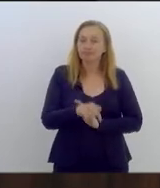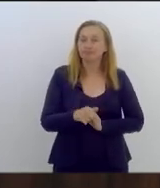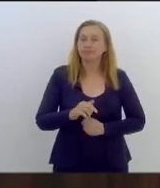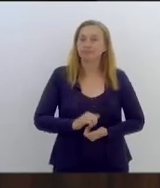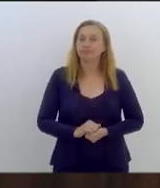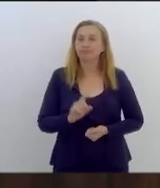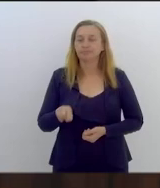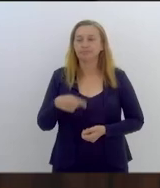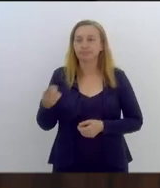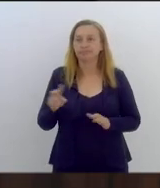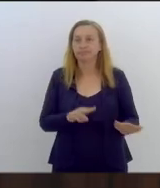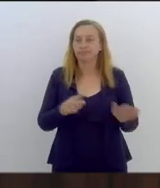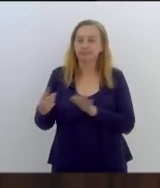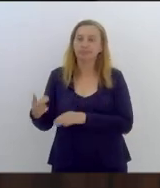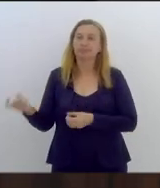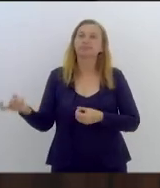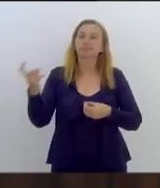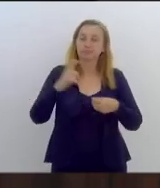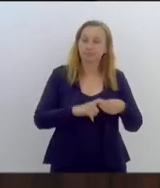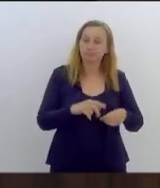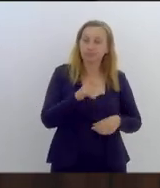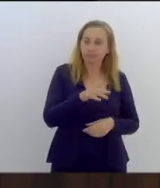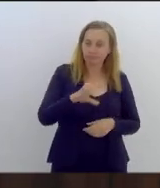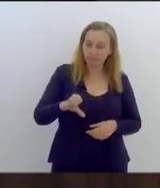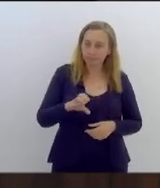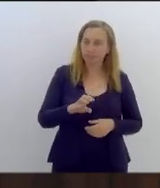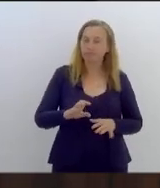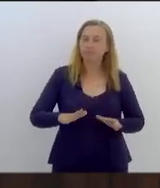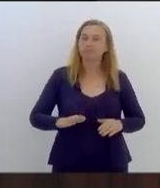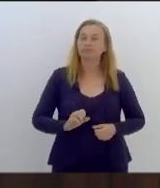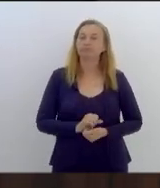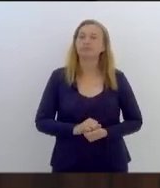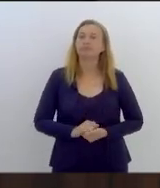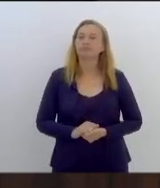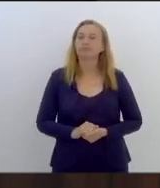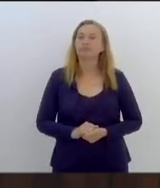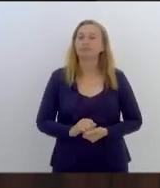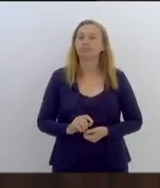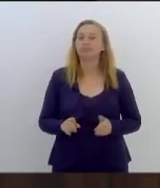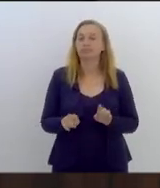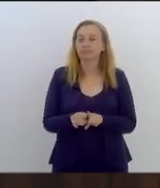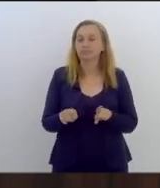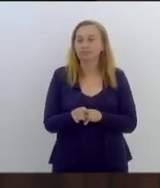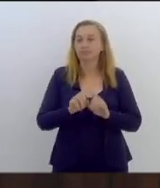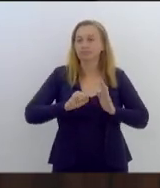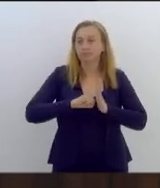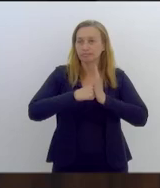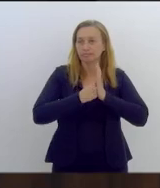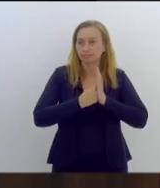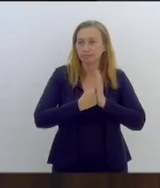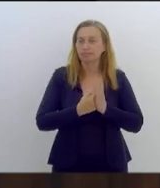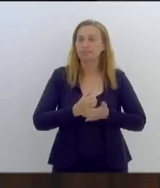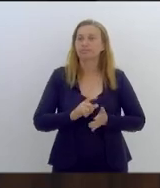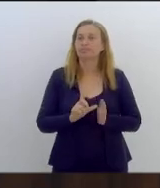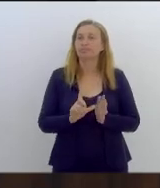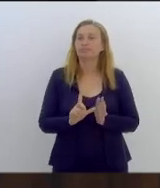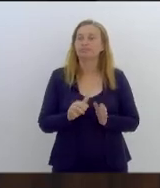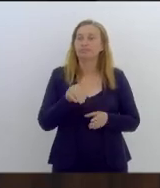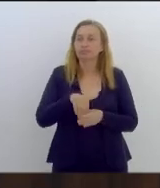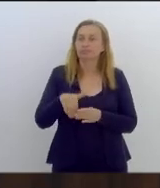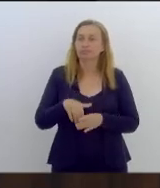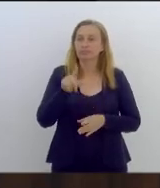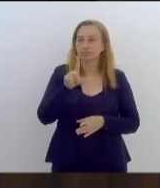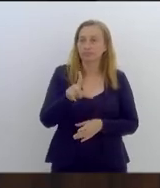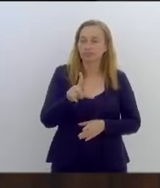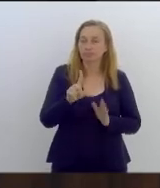na próxima semana, vamos trazer de volta a PEC, no esforço concentrado também dos vetos, que antecede a votação da LDO